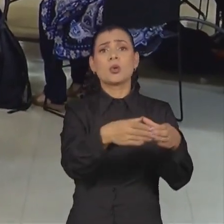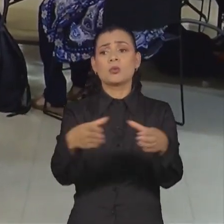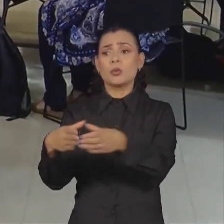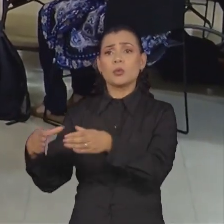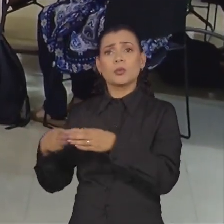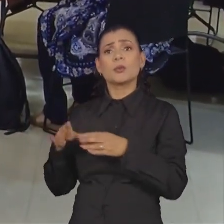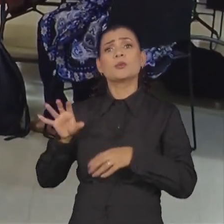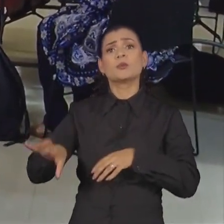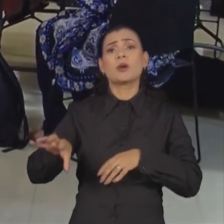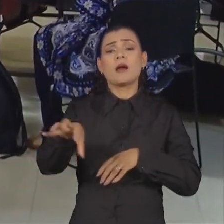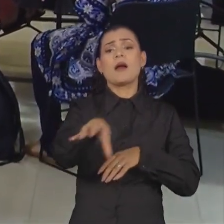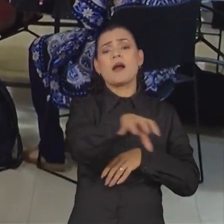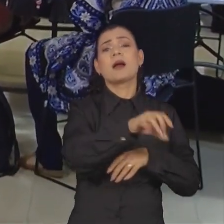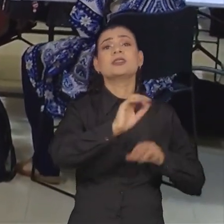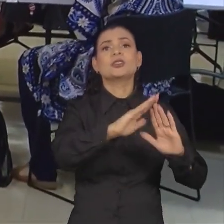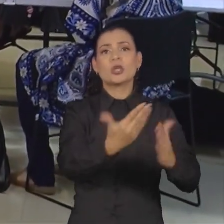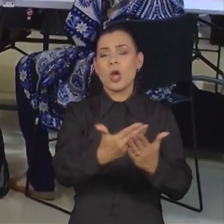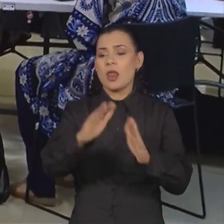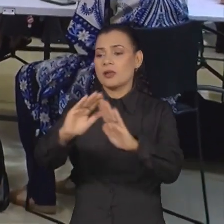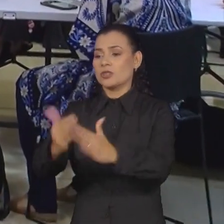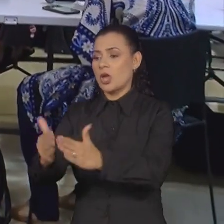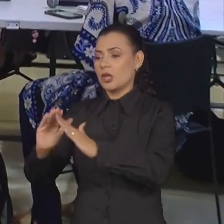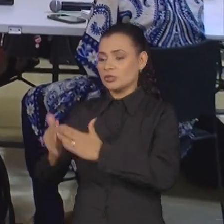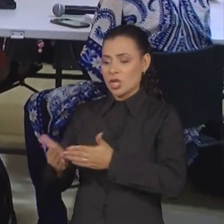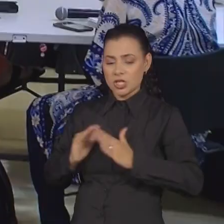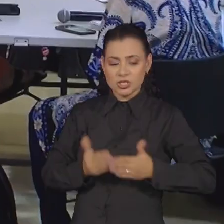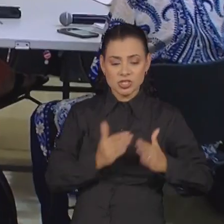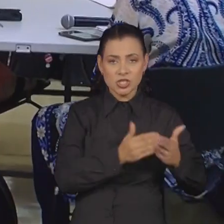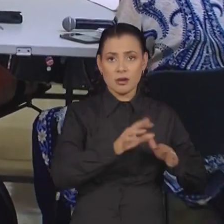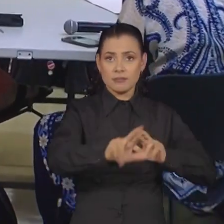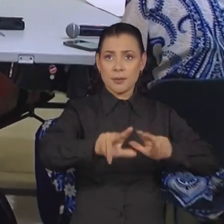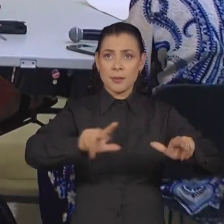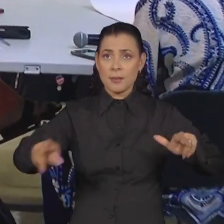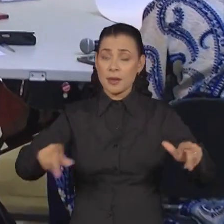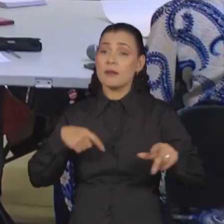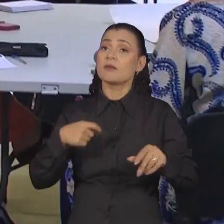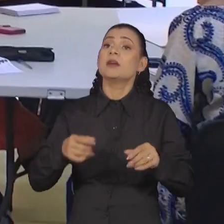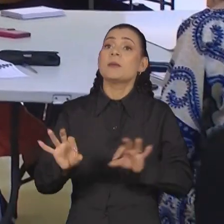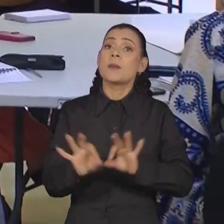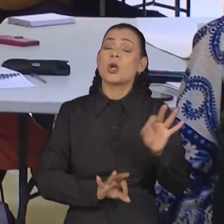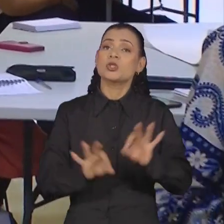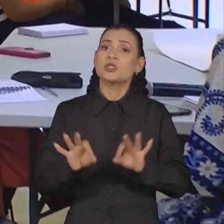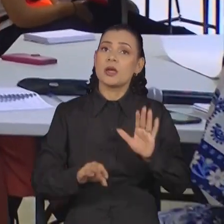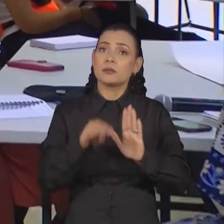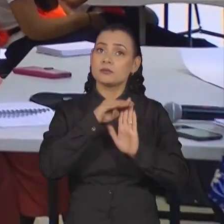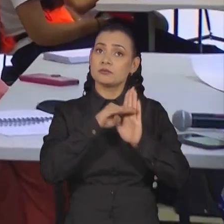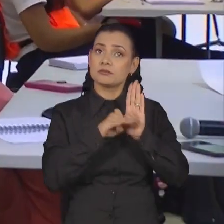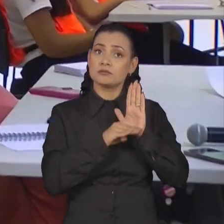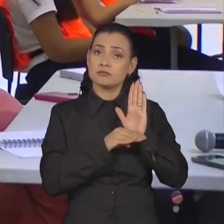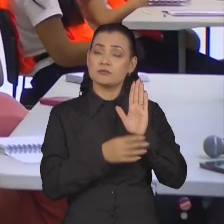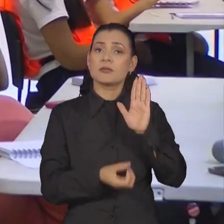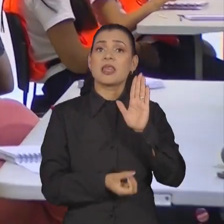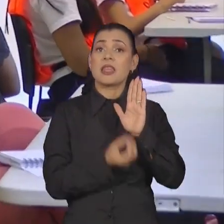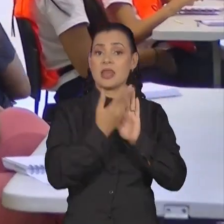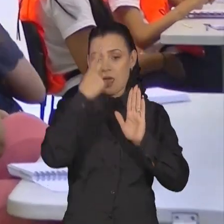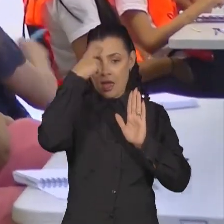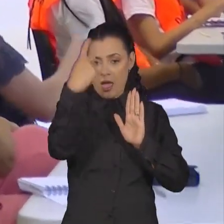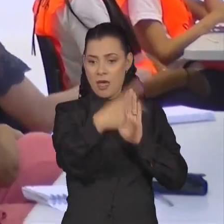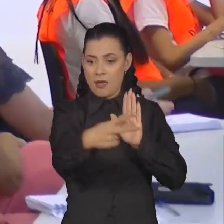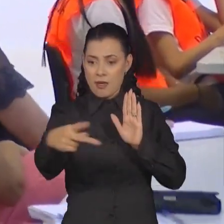tá? Então, pense que vocês são alunos de uma escola. Vocês vão compartilhar o plano de ação de vocês